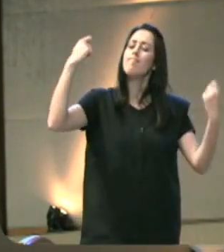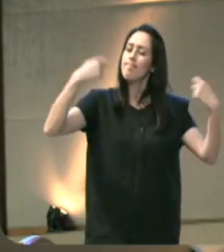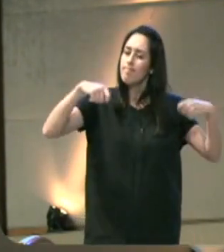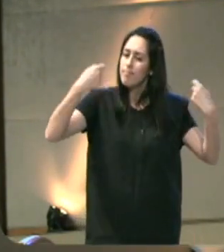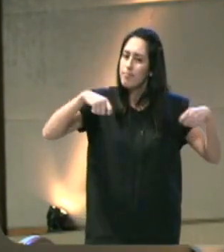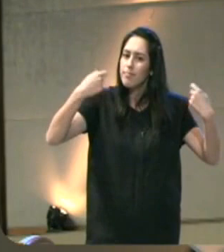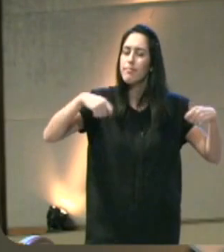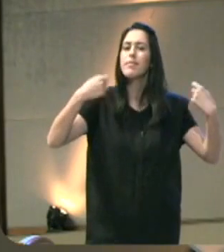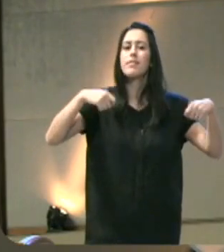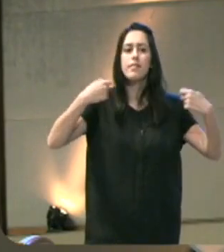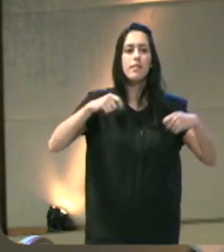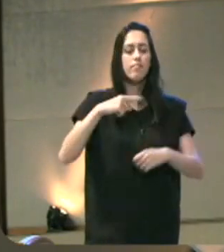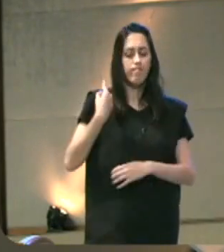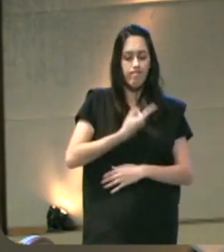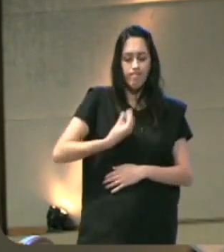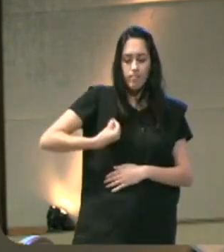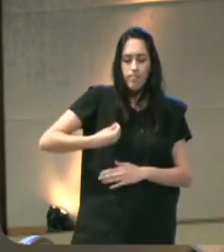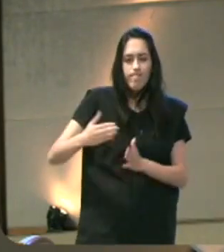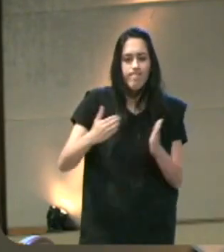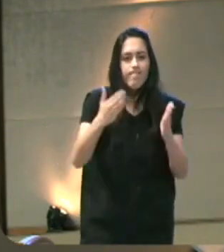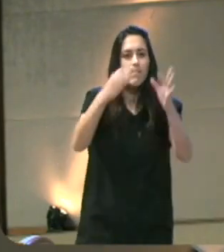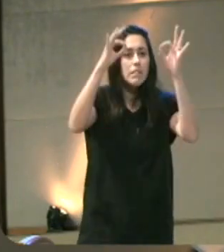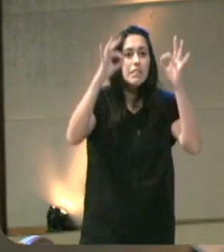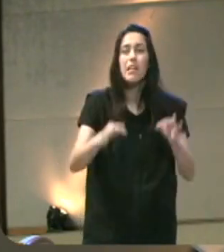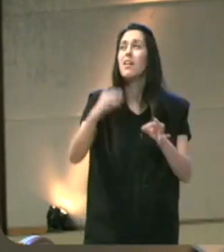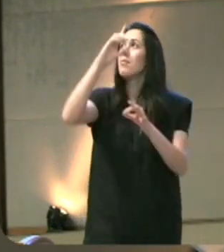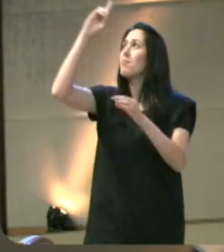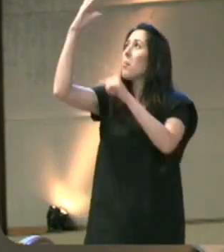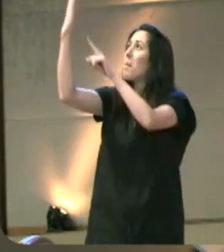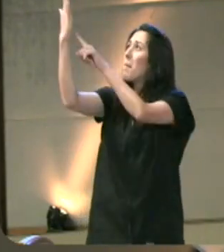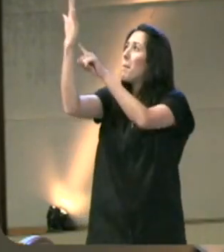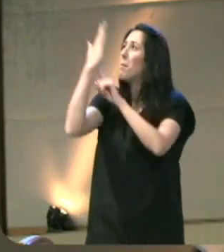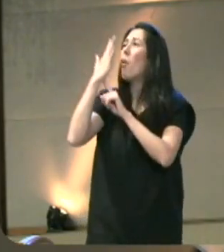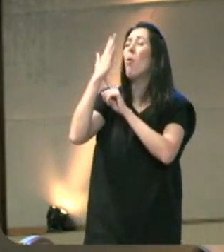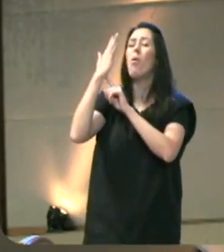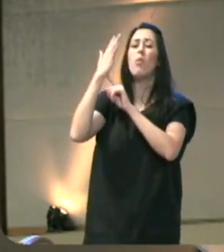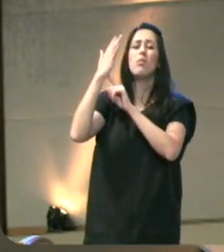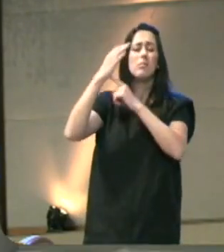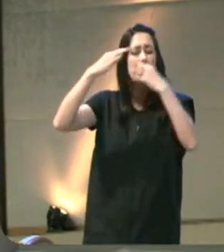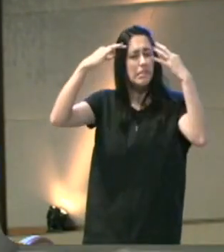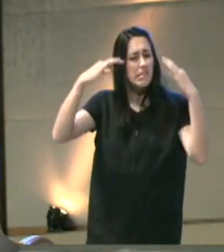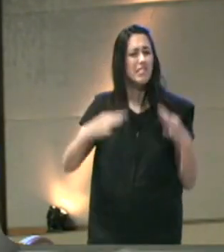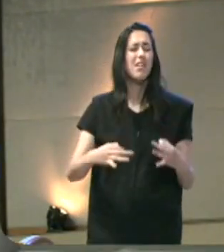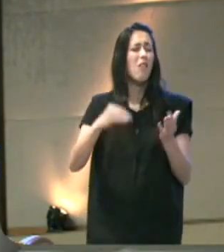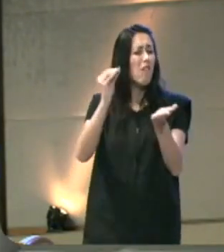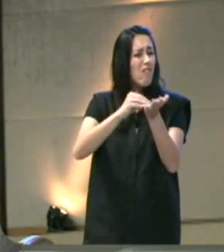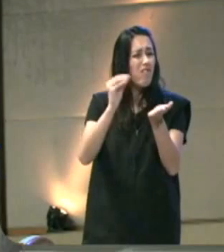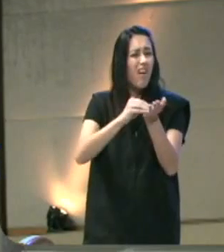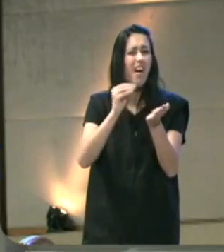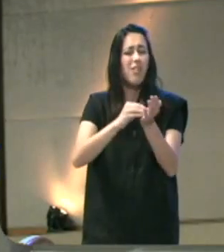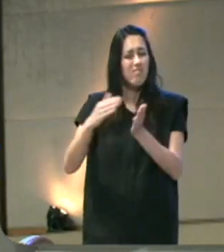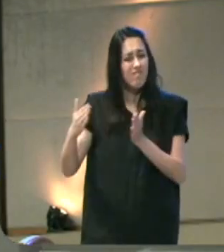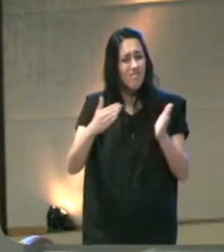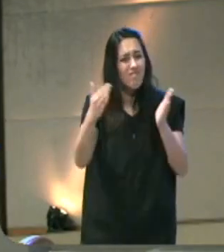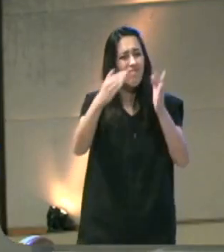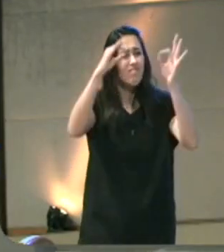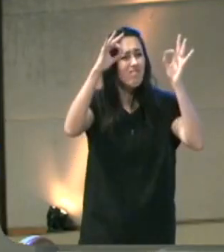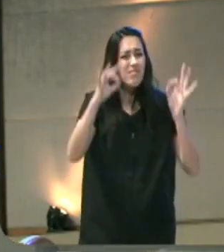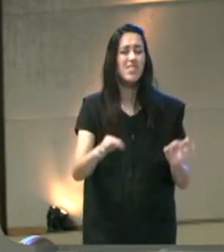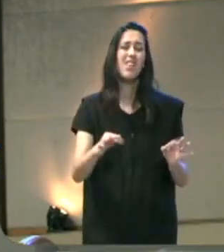nossa vida nos seja revelado, nos seja mostrado, e a gente possa seguir o caminho